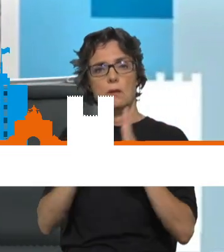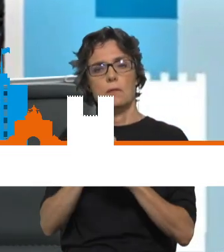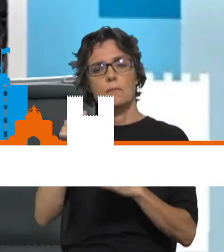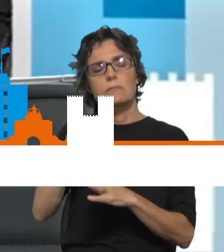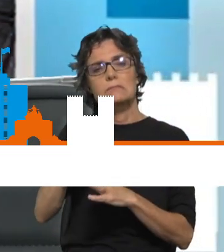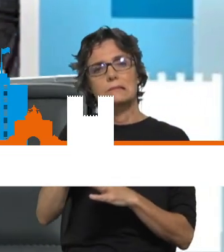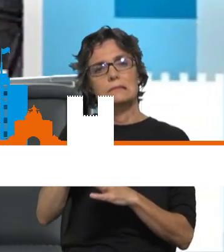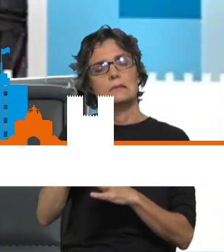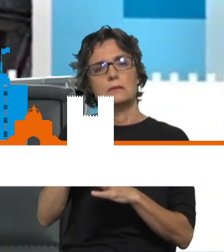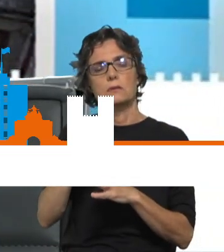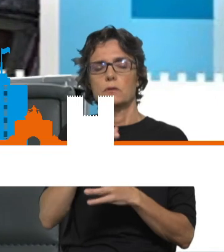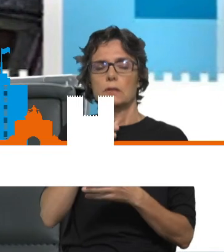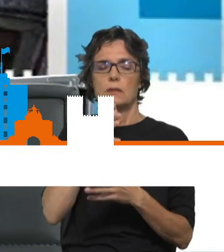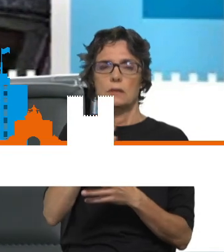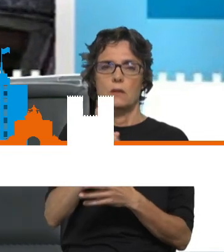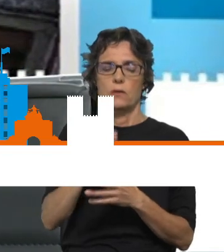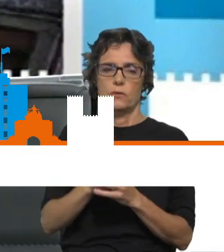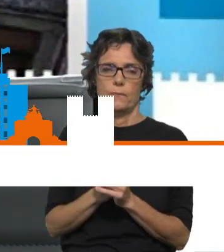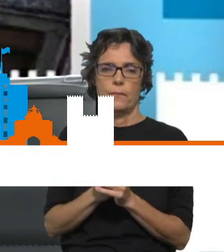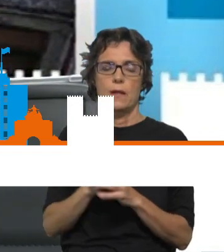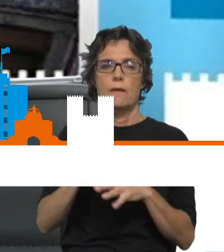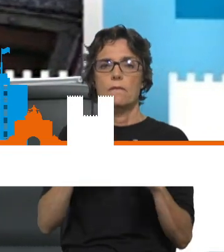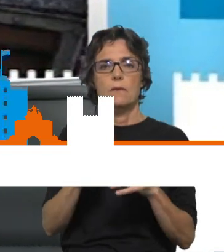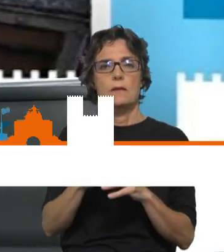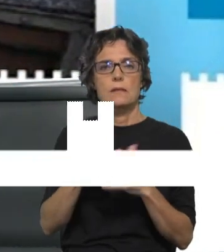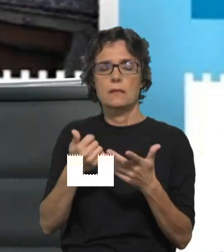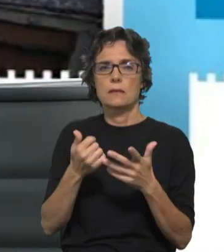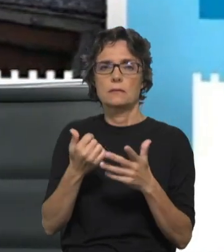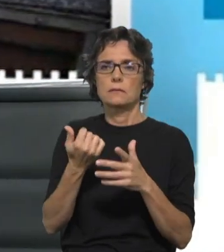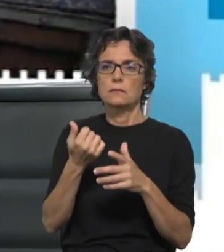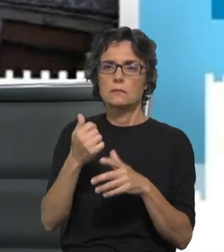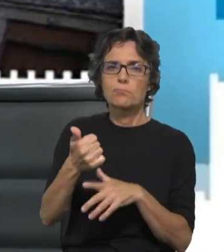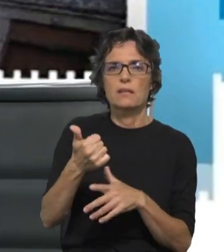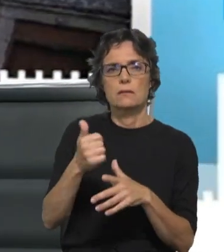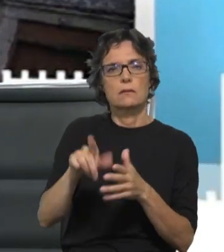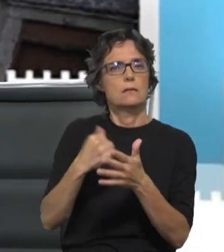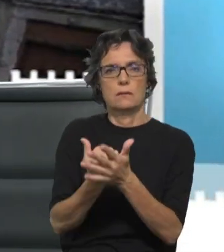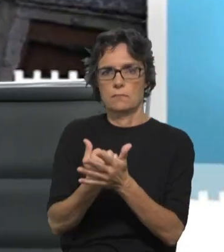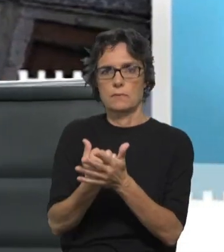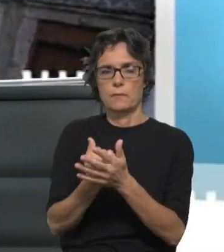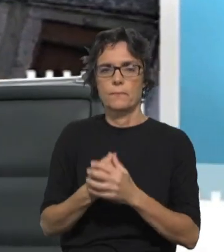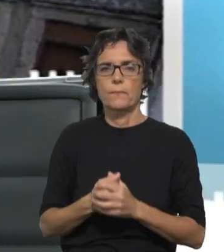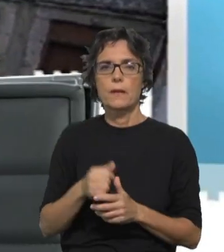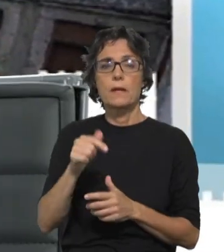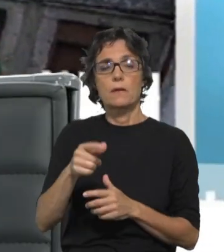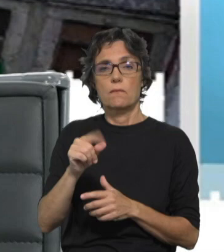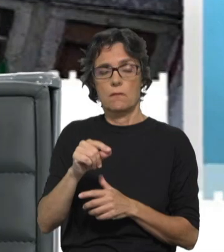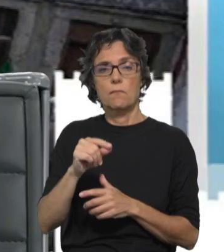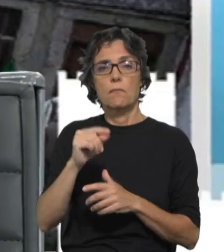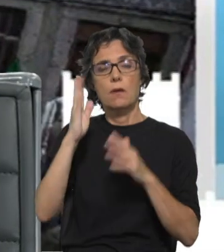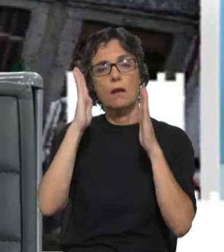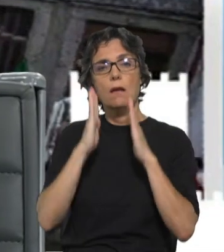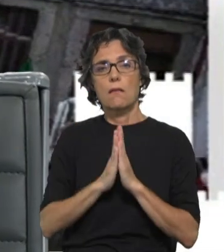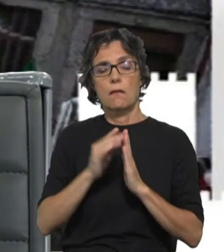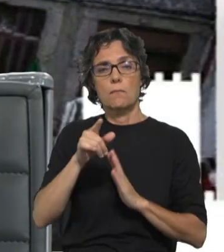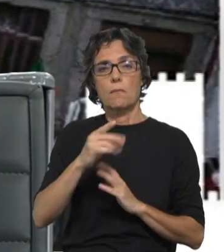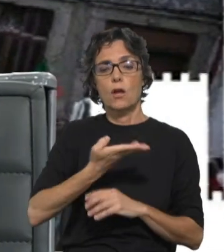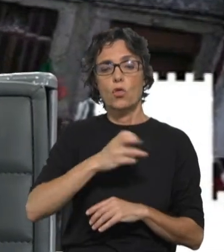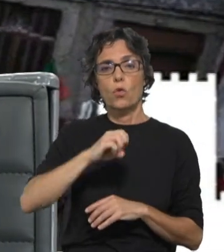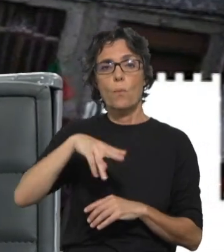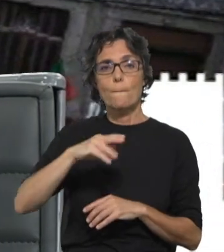bem sempre. E eu às vezes, porque também passei pelas Irmãs Dominicanas, sobretudo durante o tempo de formação,